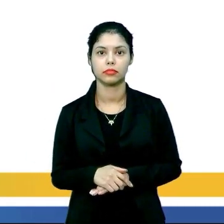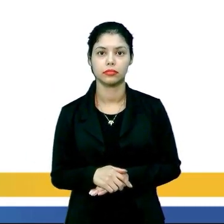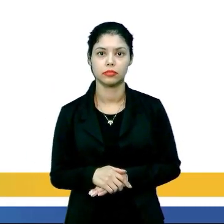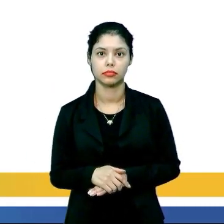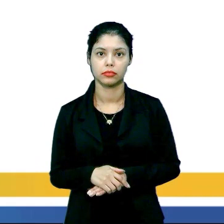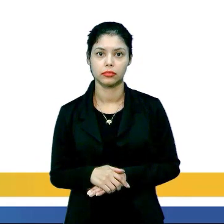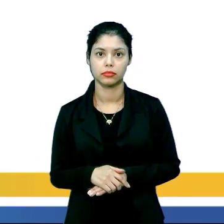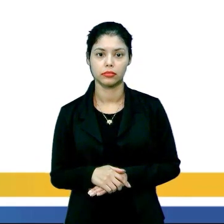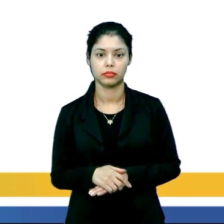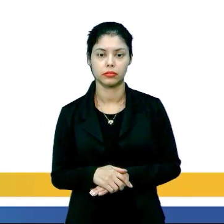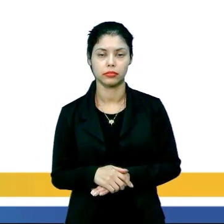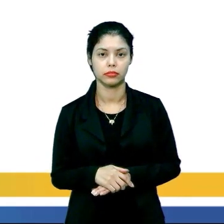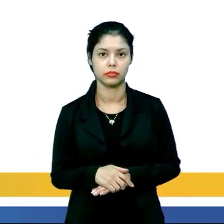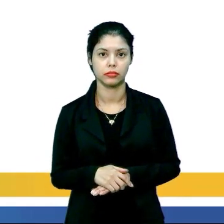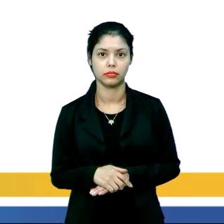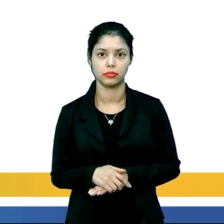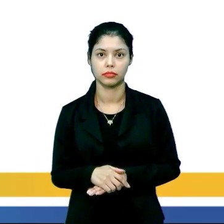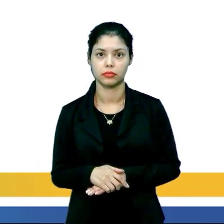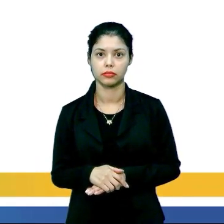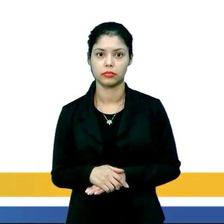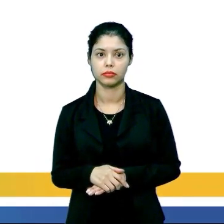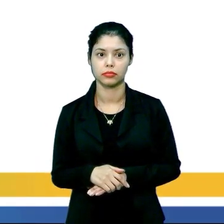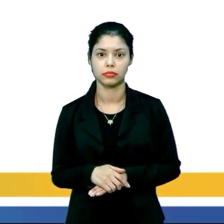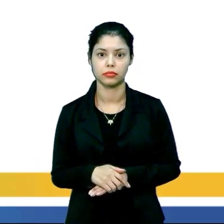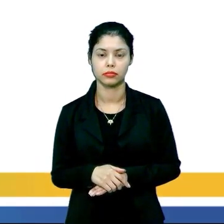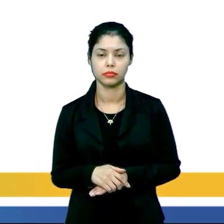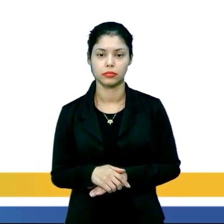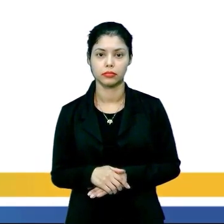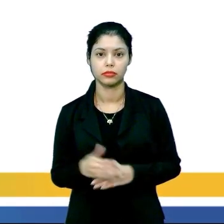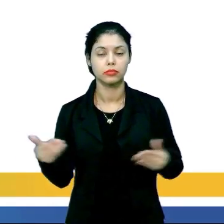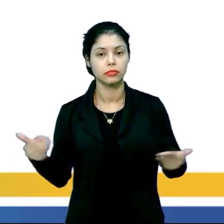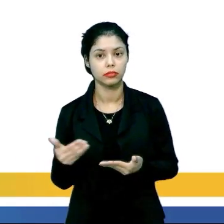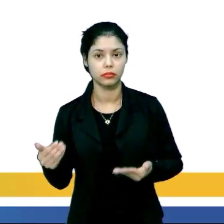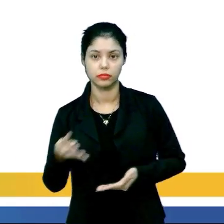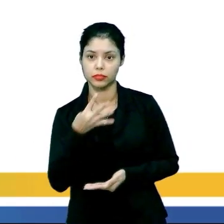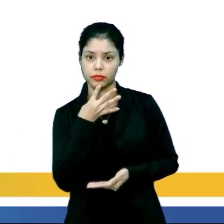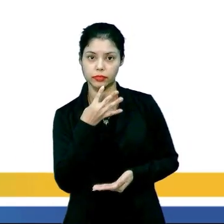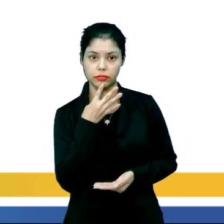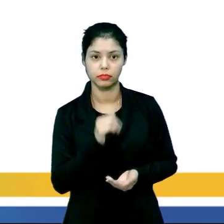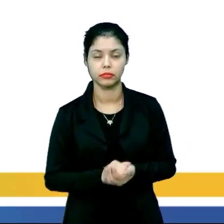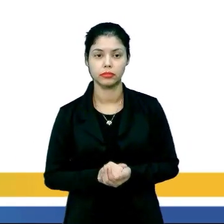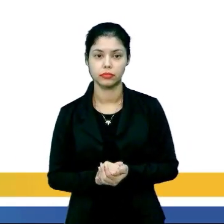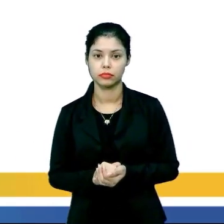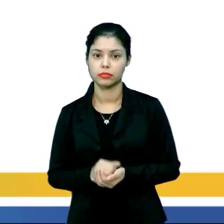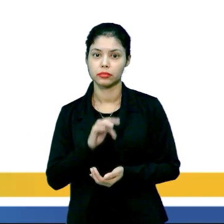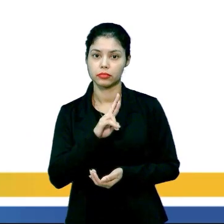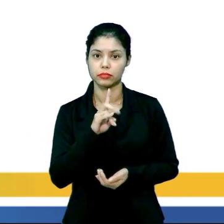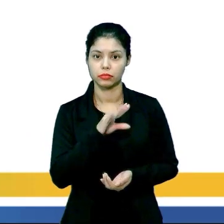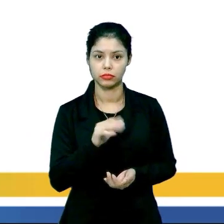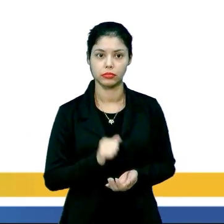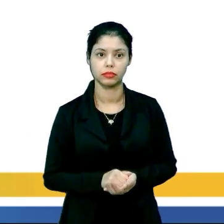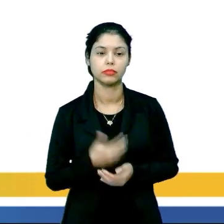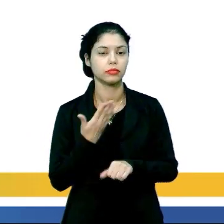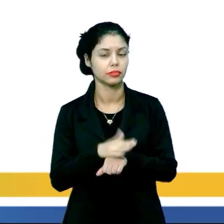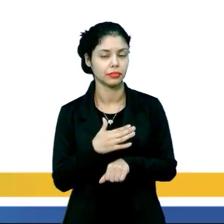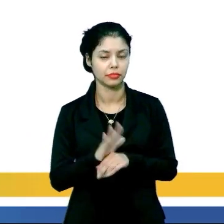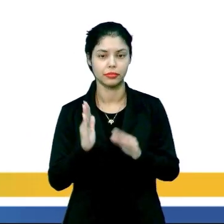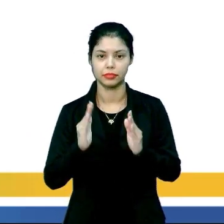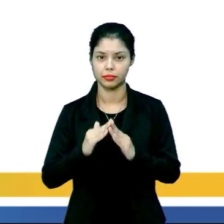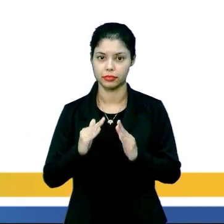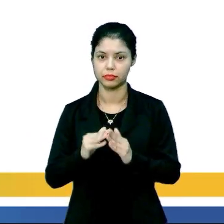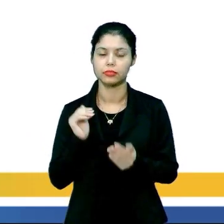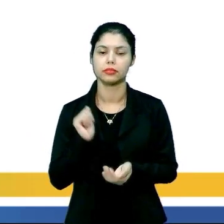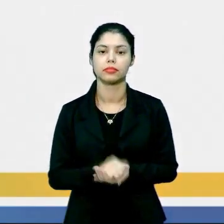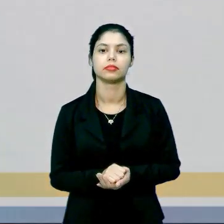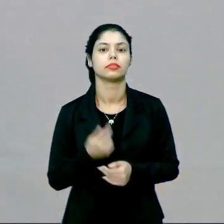é letra A. Agora que você já conhece razão e proporção 1, treine aí na